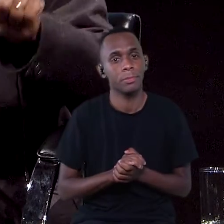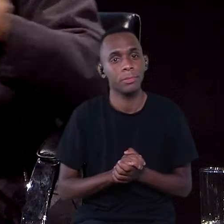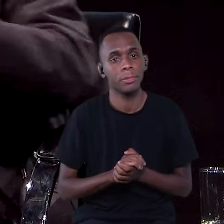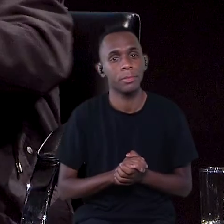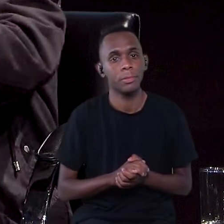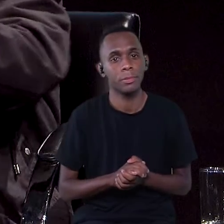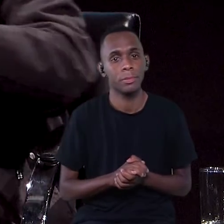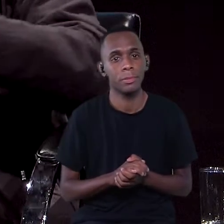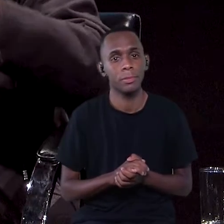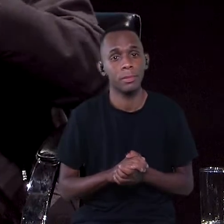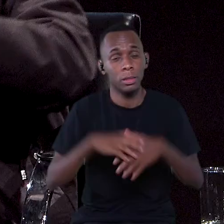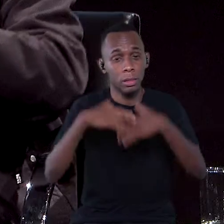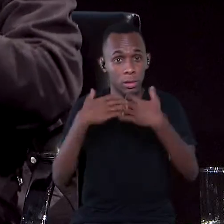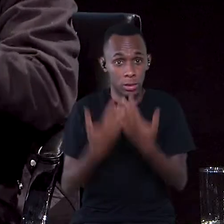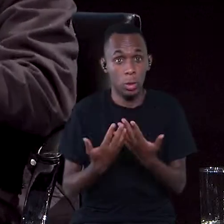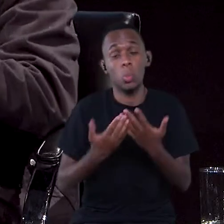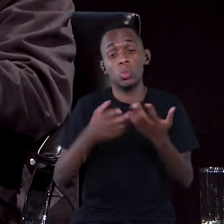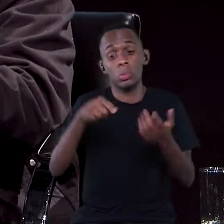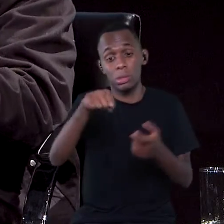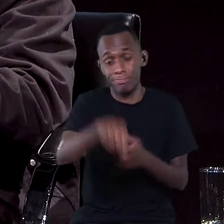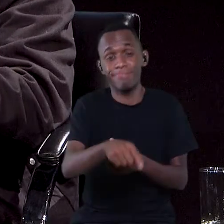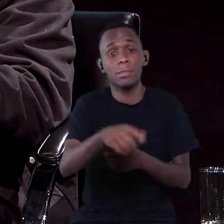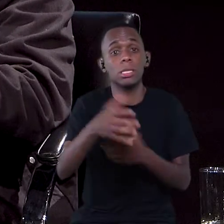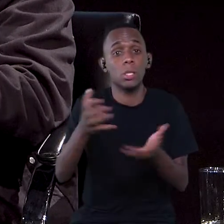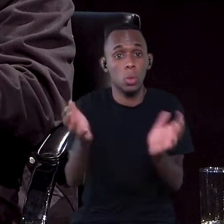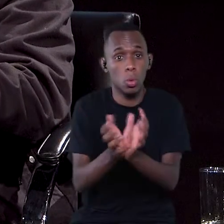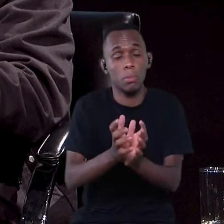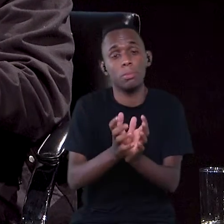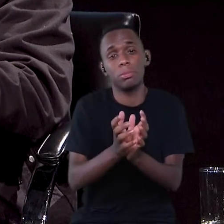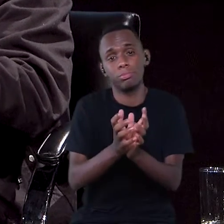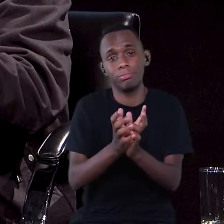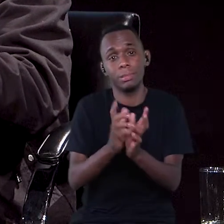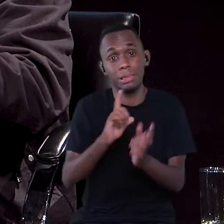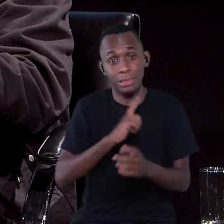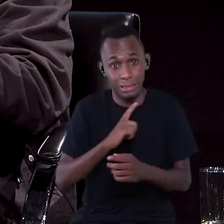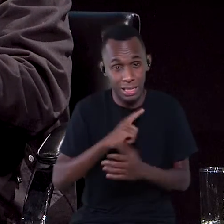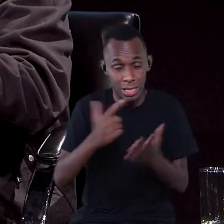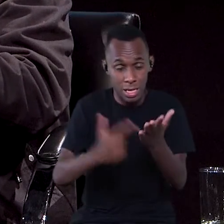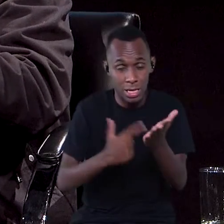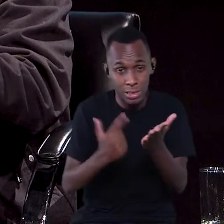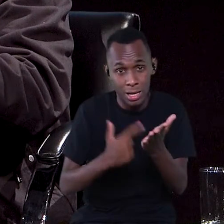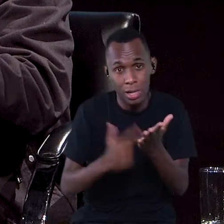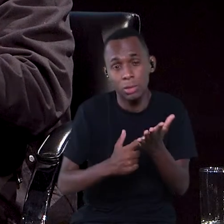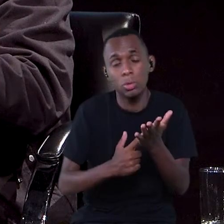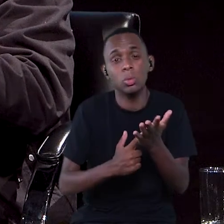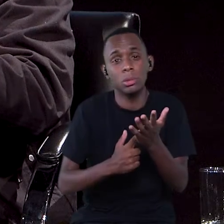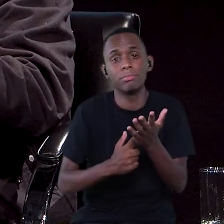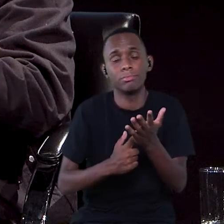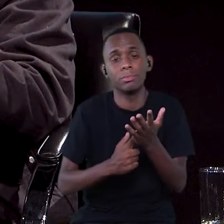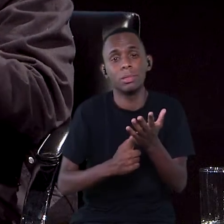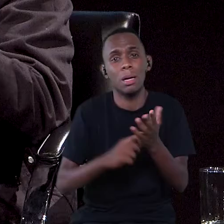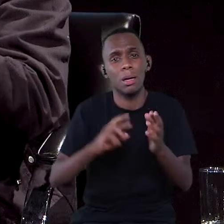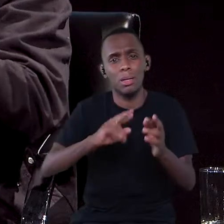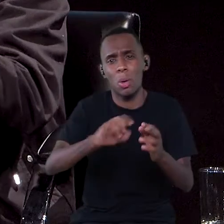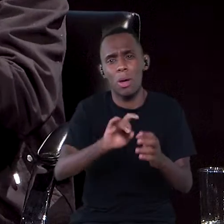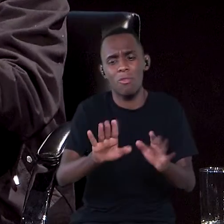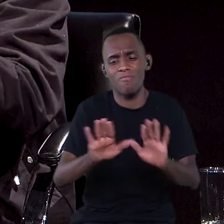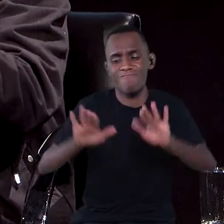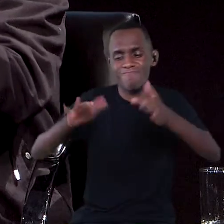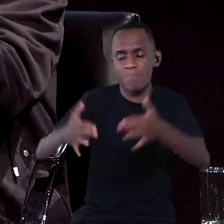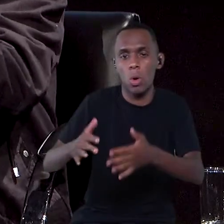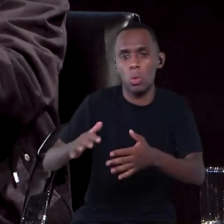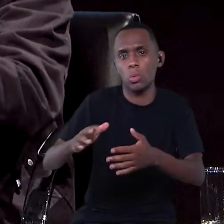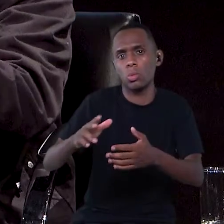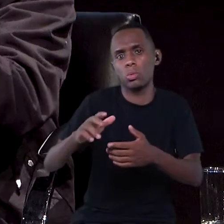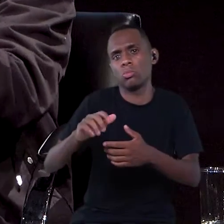literatura das tradições orais que essas comunidades têm, que não é a literatura no sentido mais acadêmico, como a gente